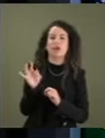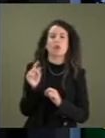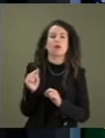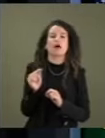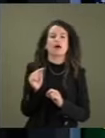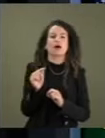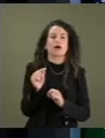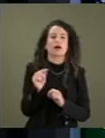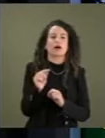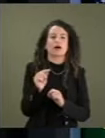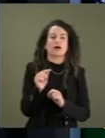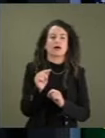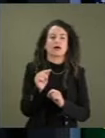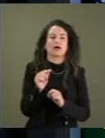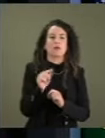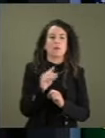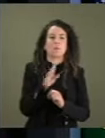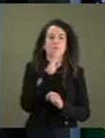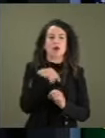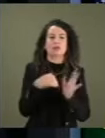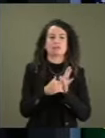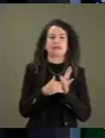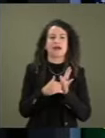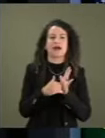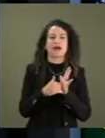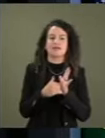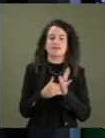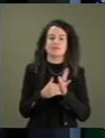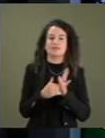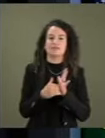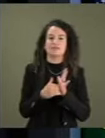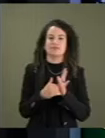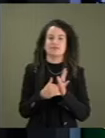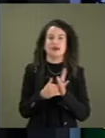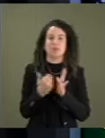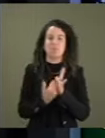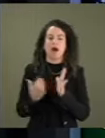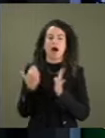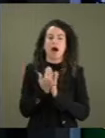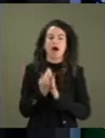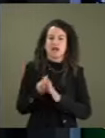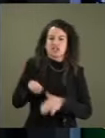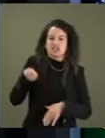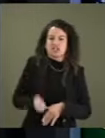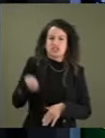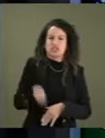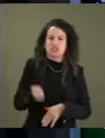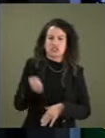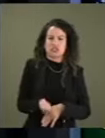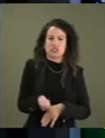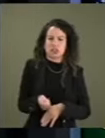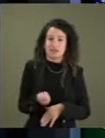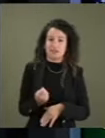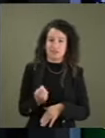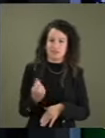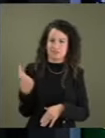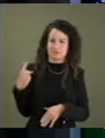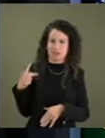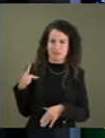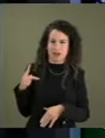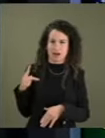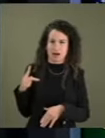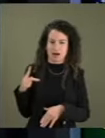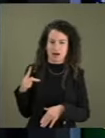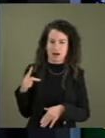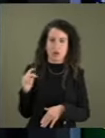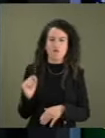aumentando seu ímpeto ditatorial, fazendo com que 11 pessoas, no meio